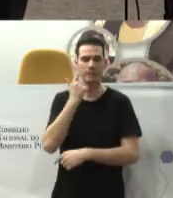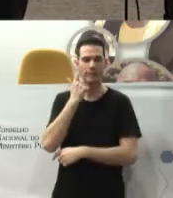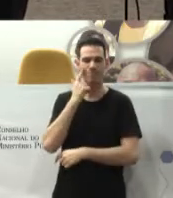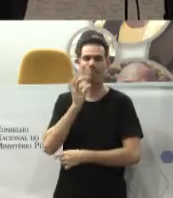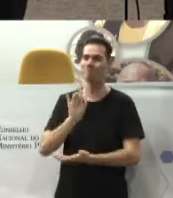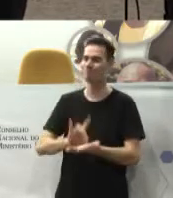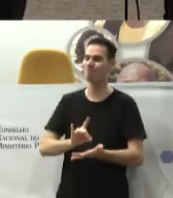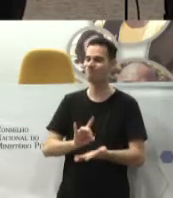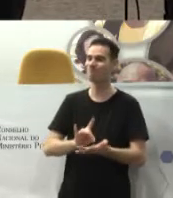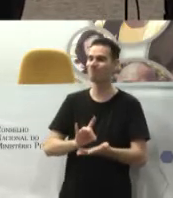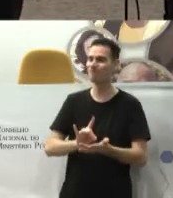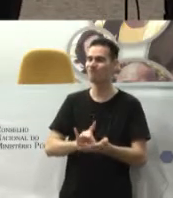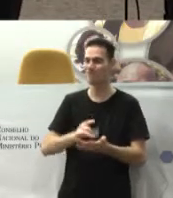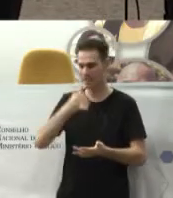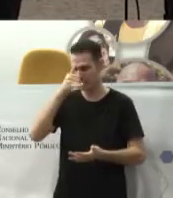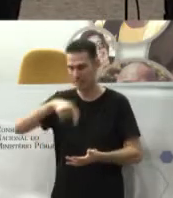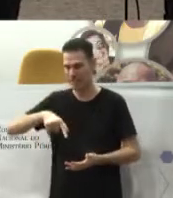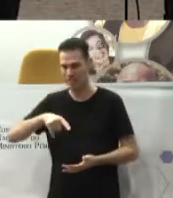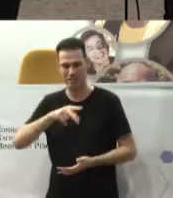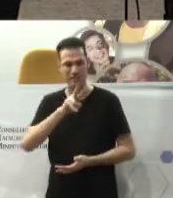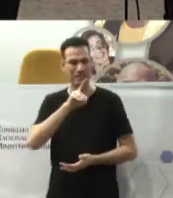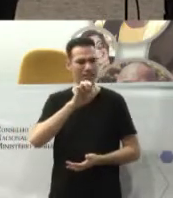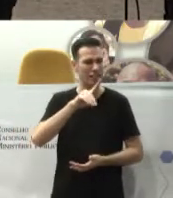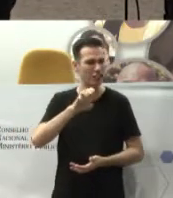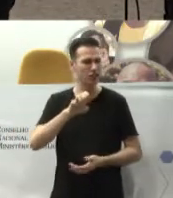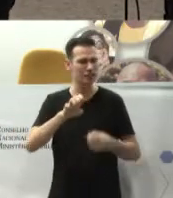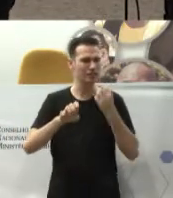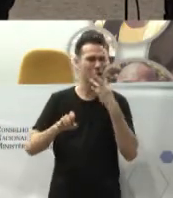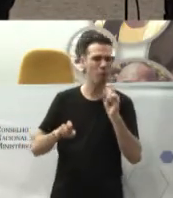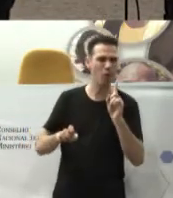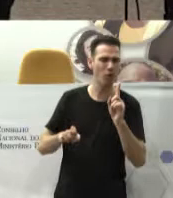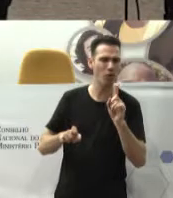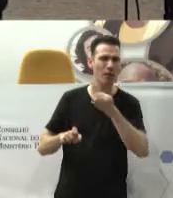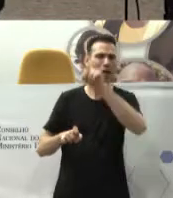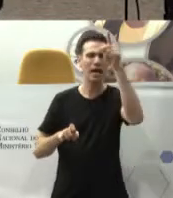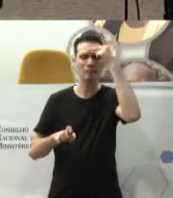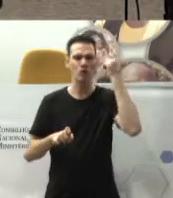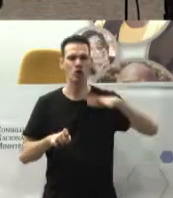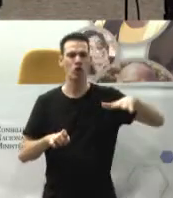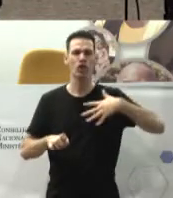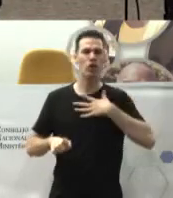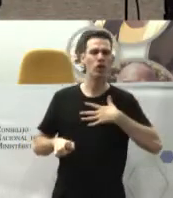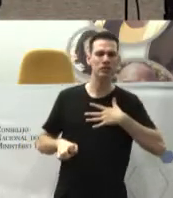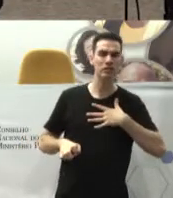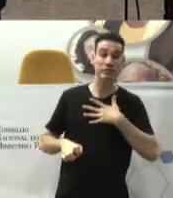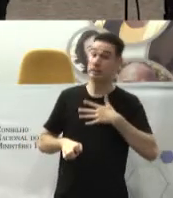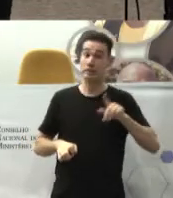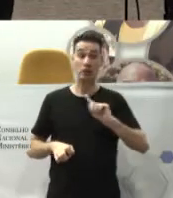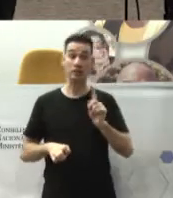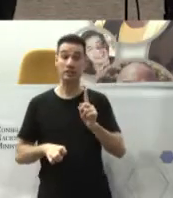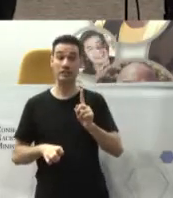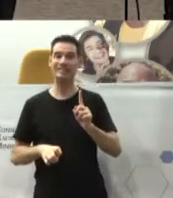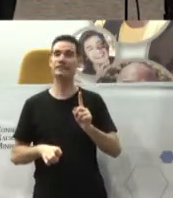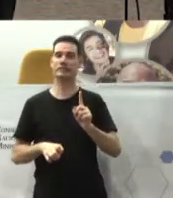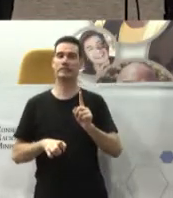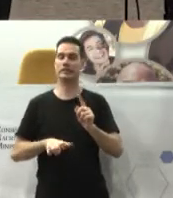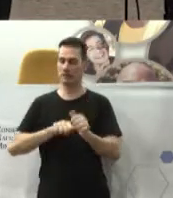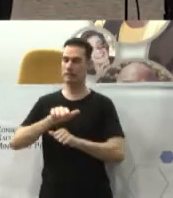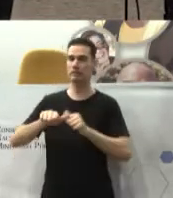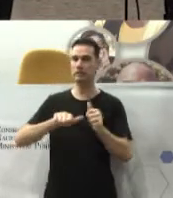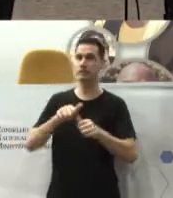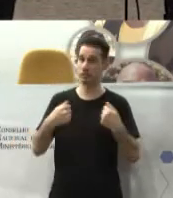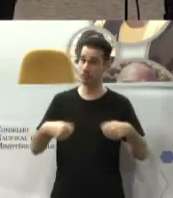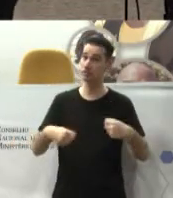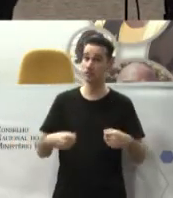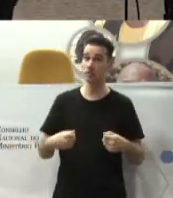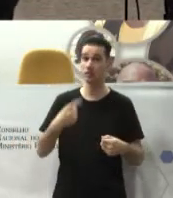e evitar que os seus munícipes se transfiram para outros, sobrecarregando sistemas que não estão preparados para recebê-los, com maior ônus, tanto para o